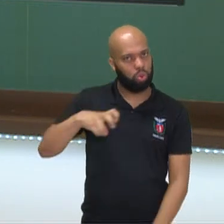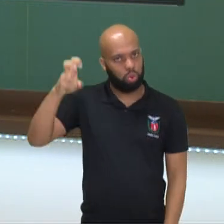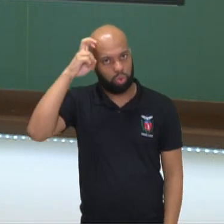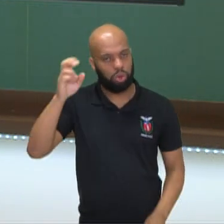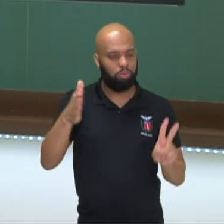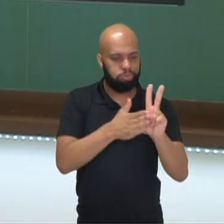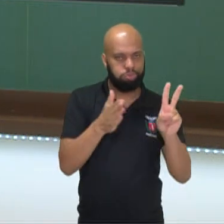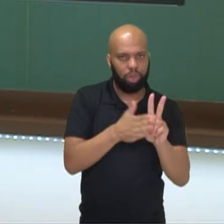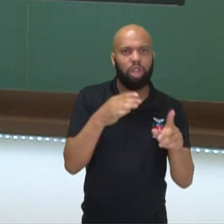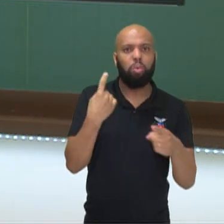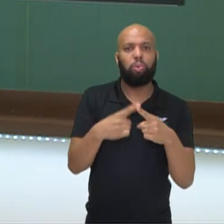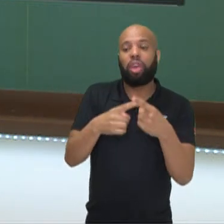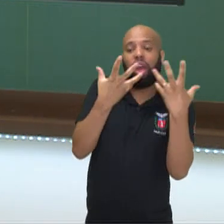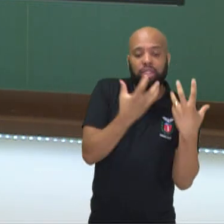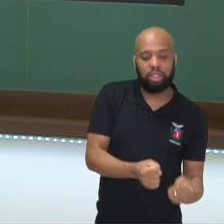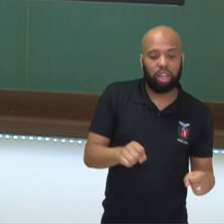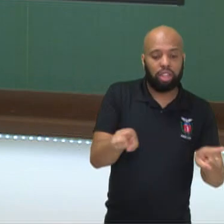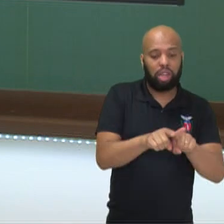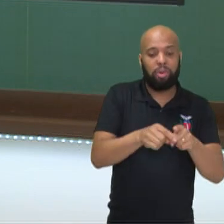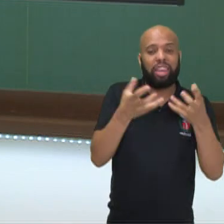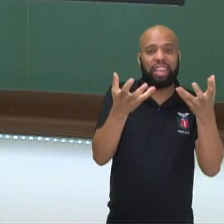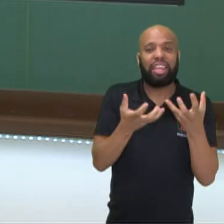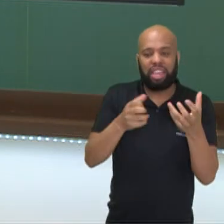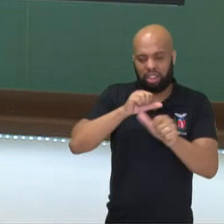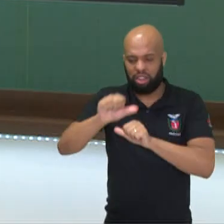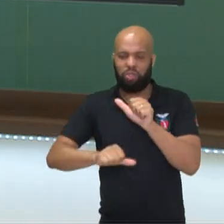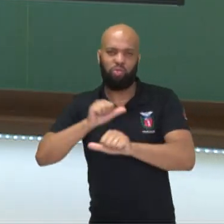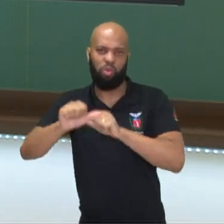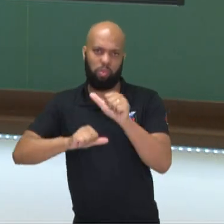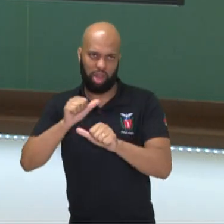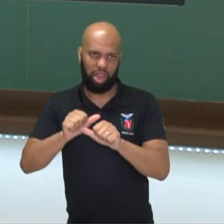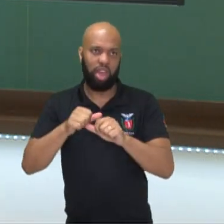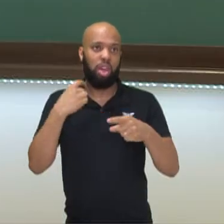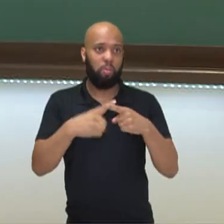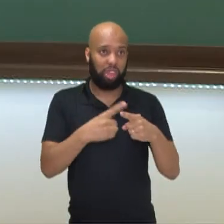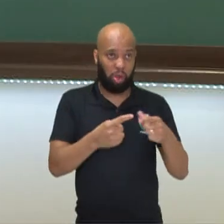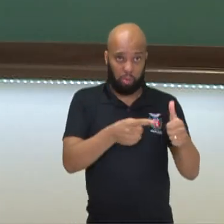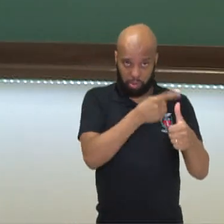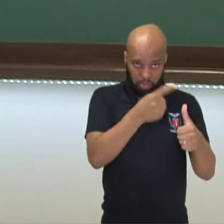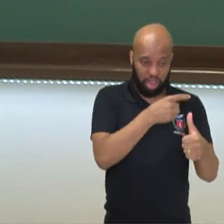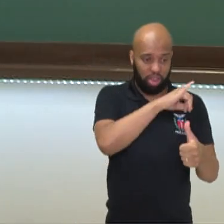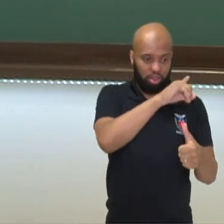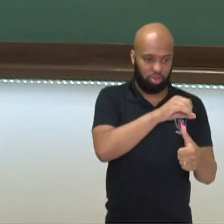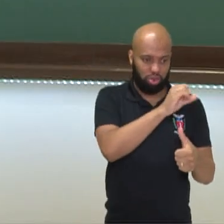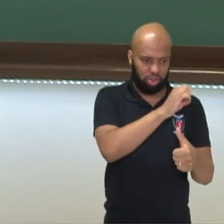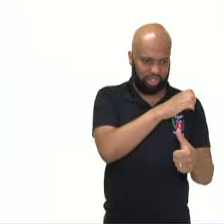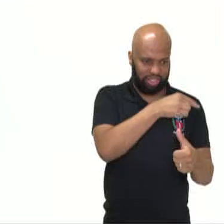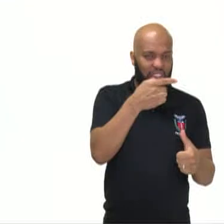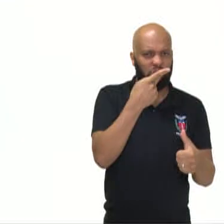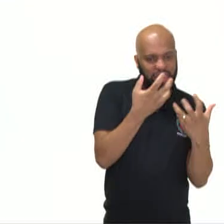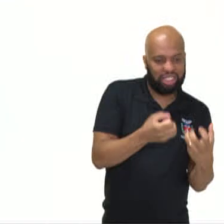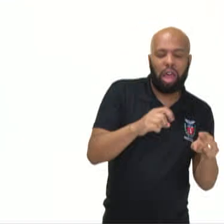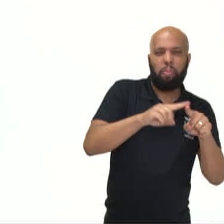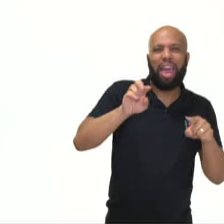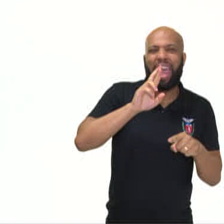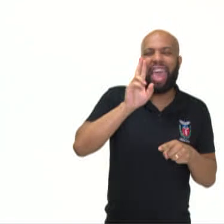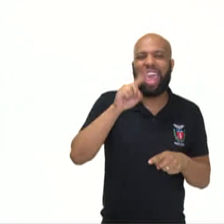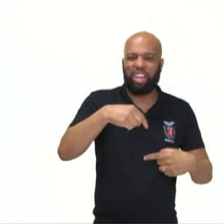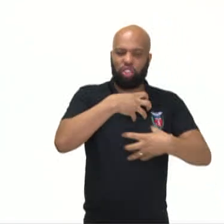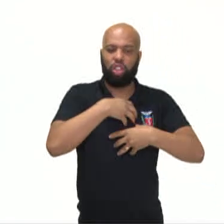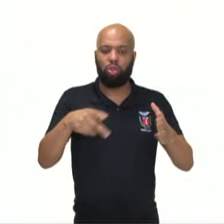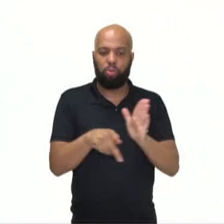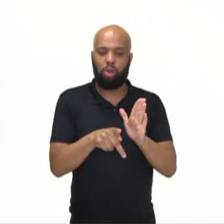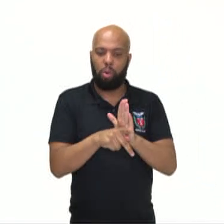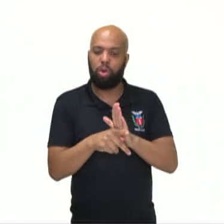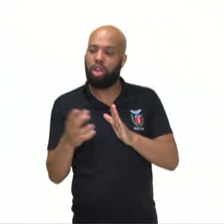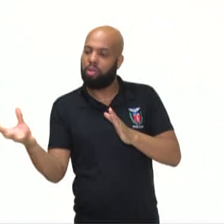de assimilar ou de transformar a vida do indígena. E ainda, do seu lado esquerdo da tela, está o